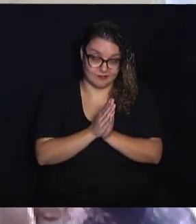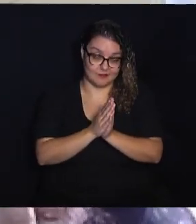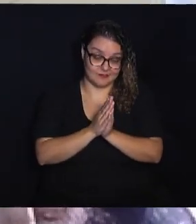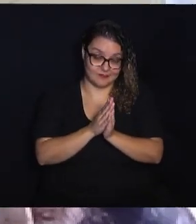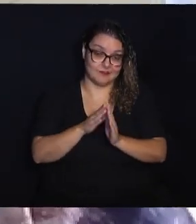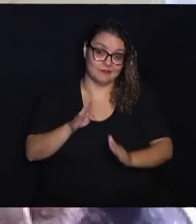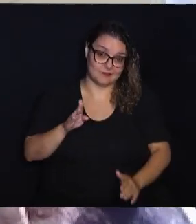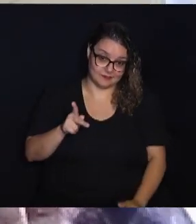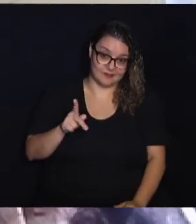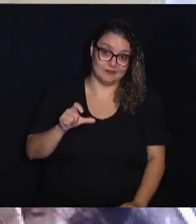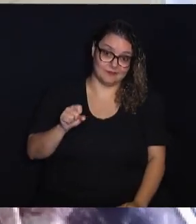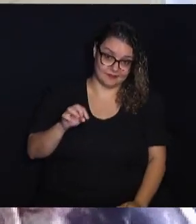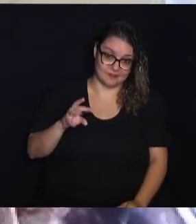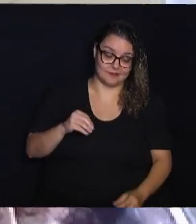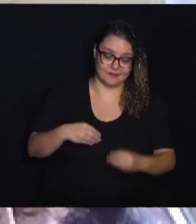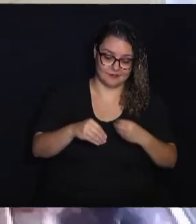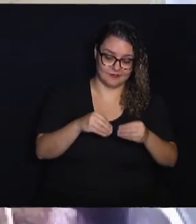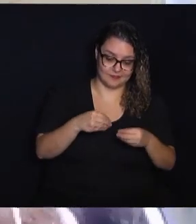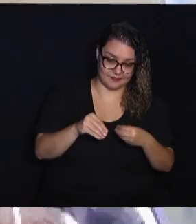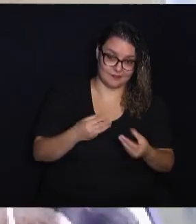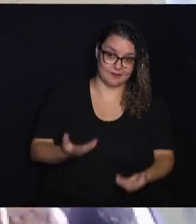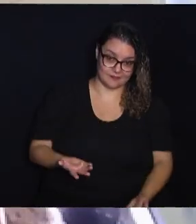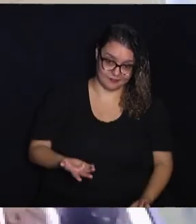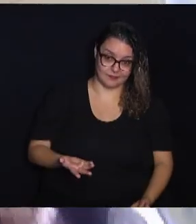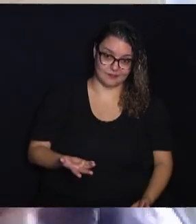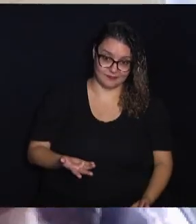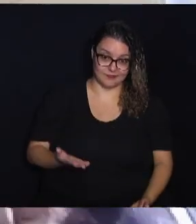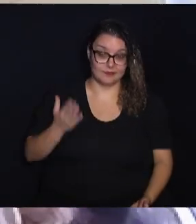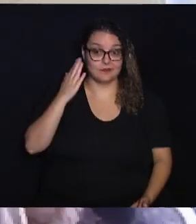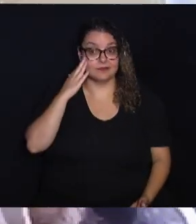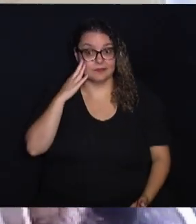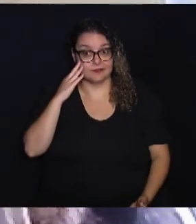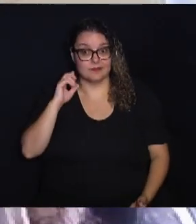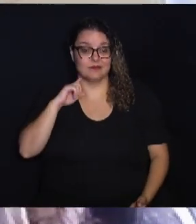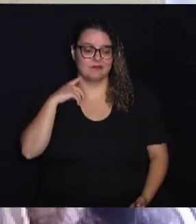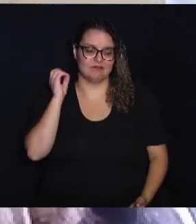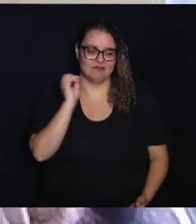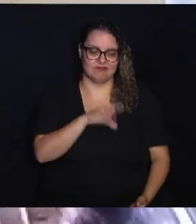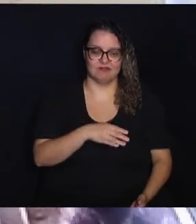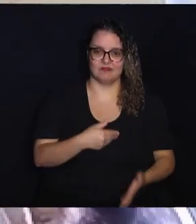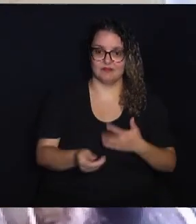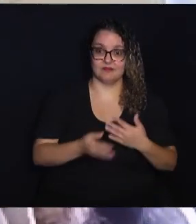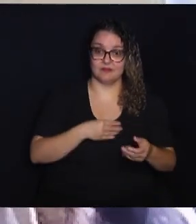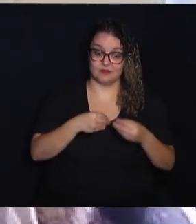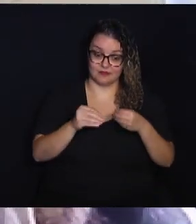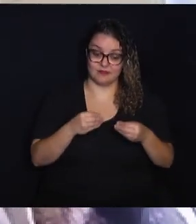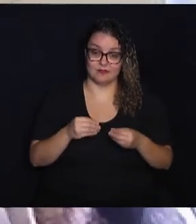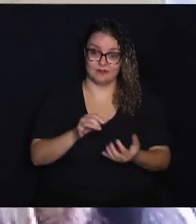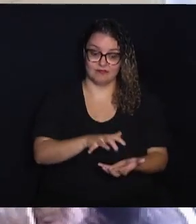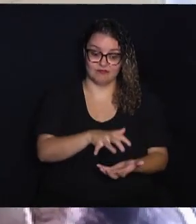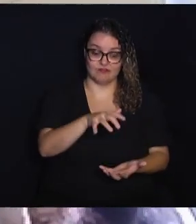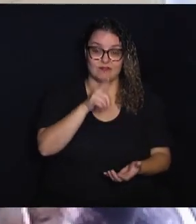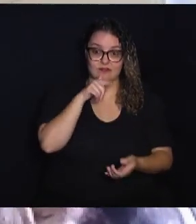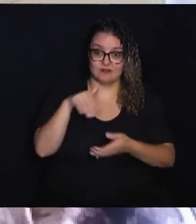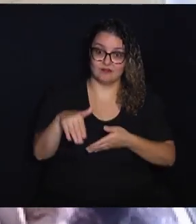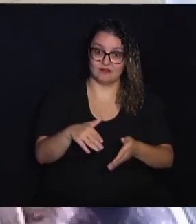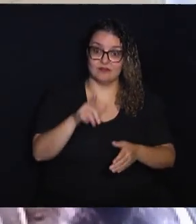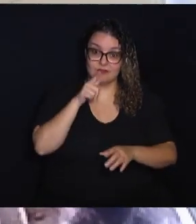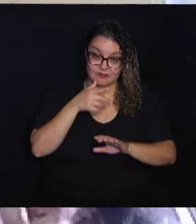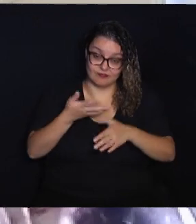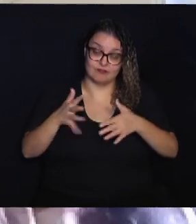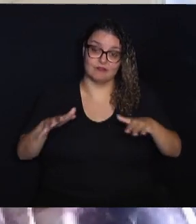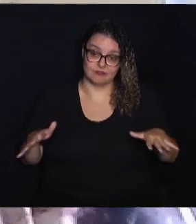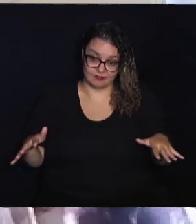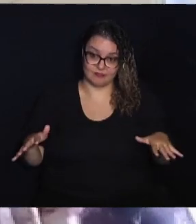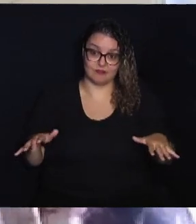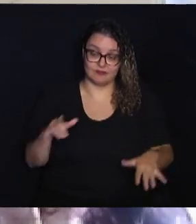né? E a gente sabe que hoje em dia o descarte incorreto de plásticos e o acúmulo de plástico nos rios, nos